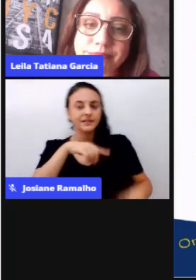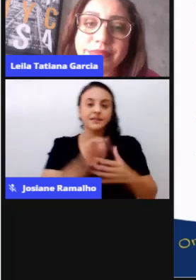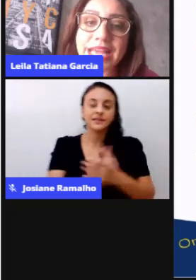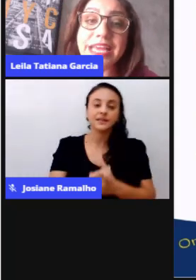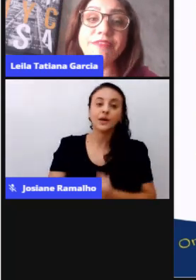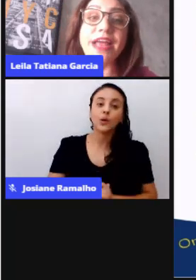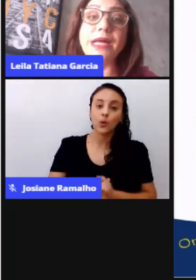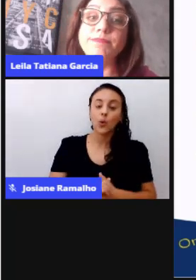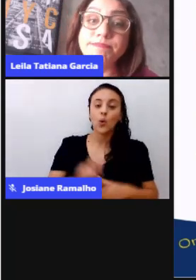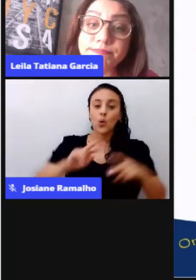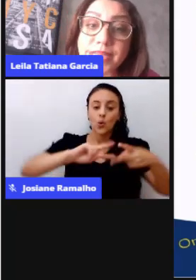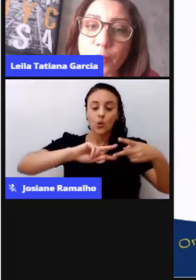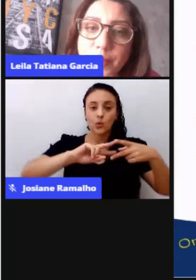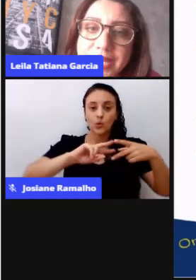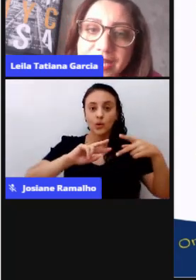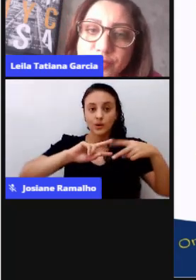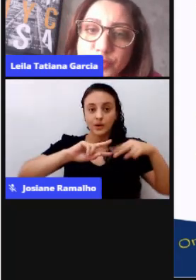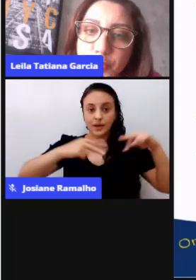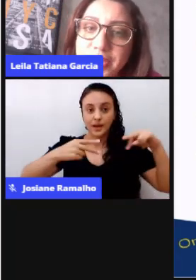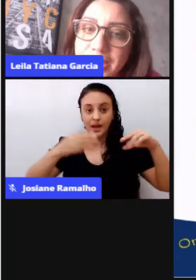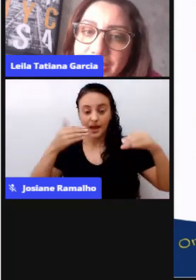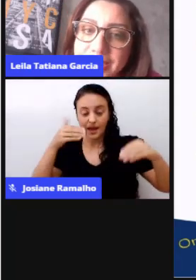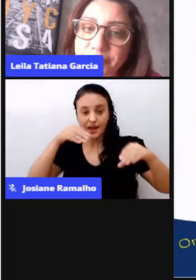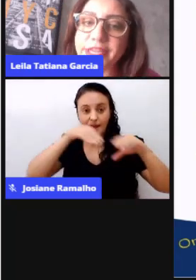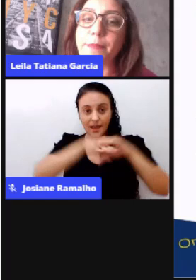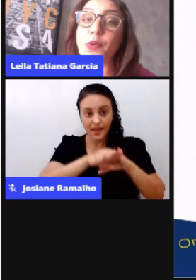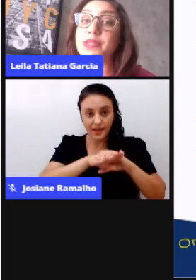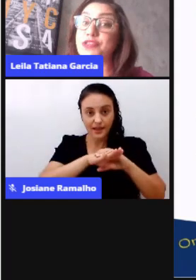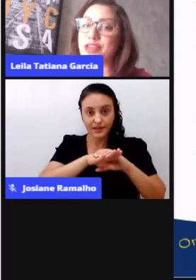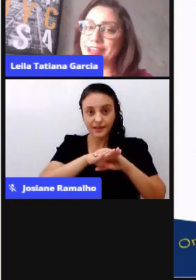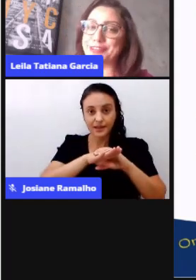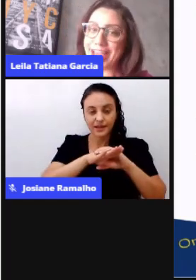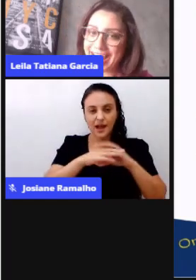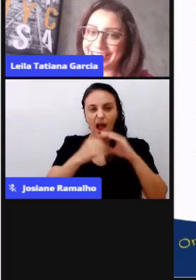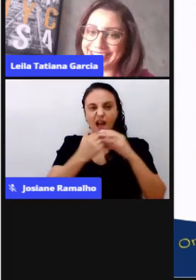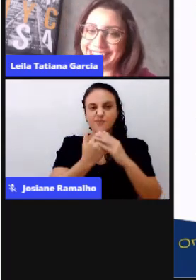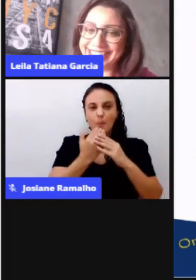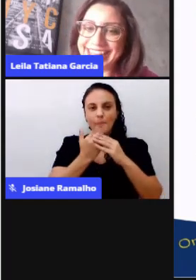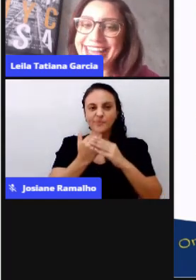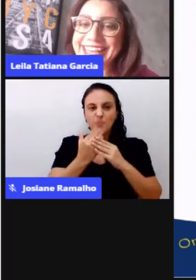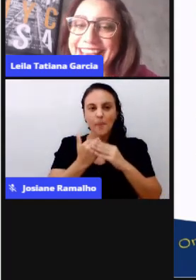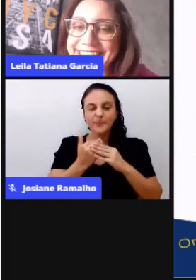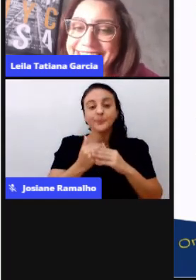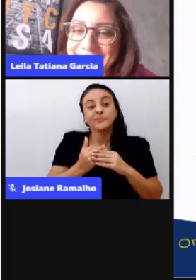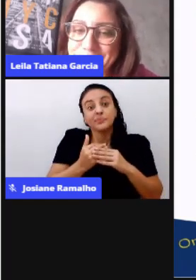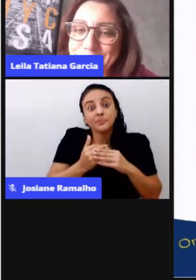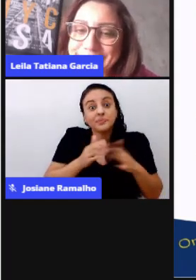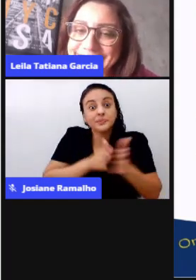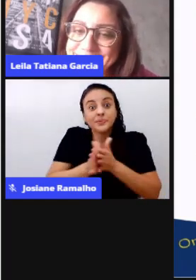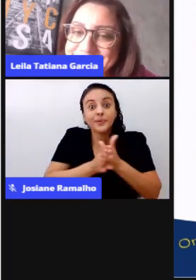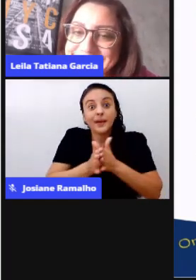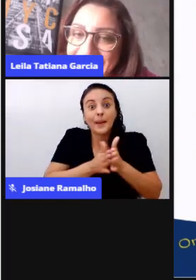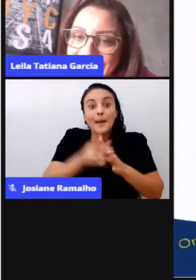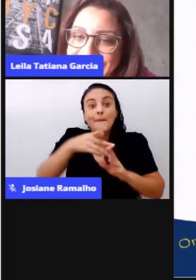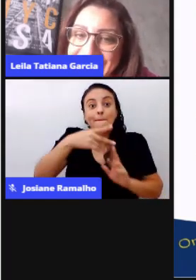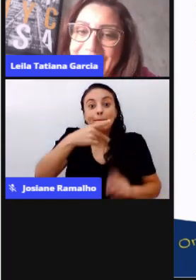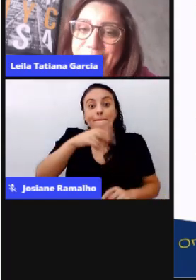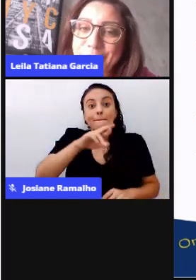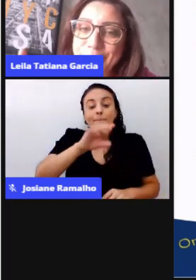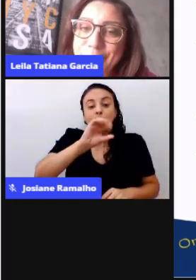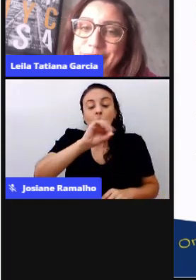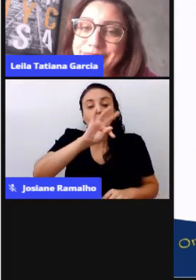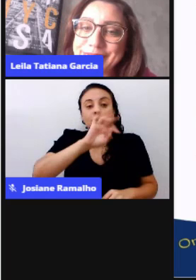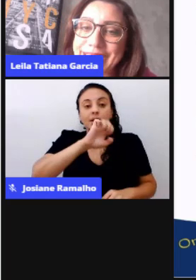ribossomo, e ele fala, é um pedaço de proteína, fica pronta já já. E aí, daqui a pouquinho,